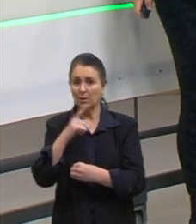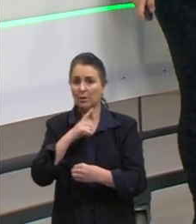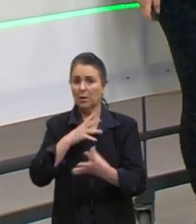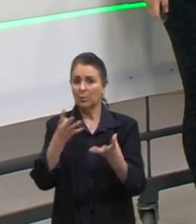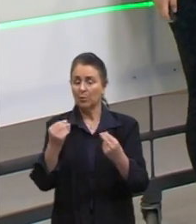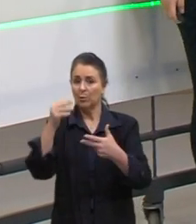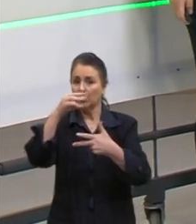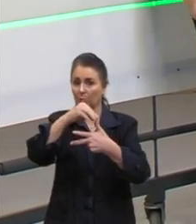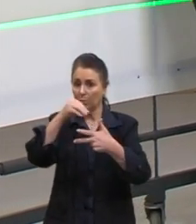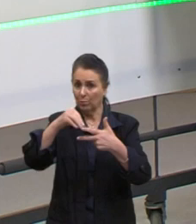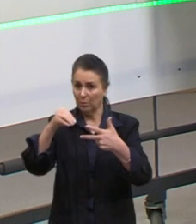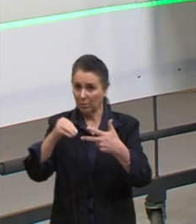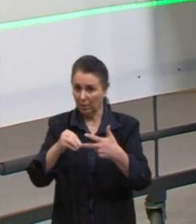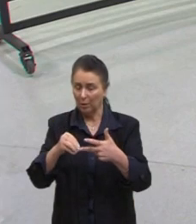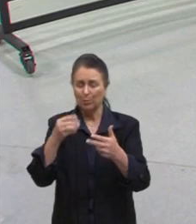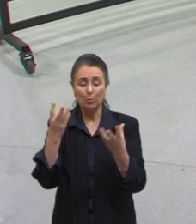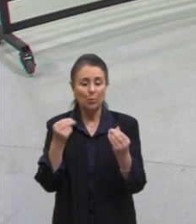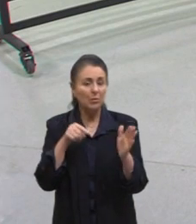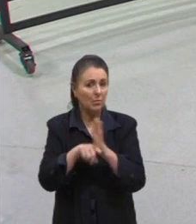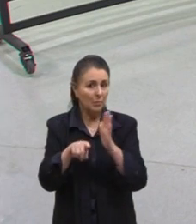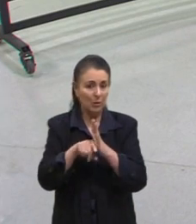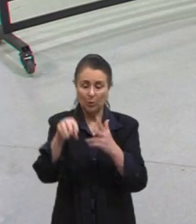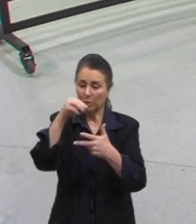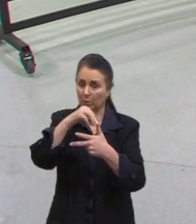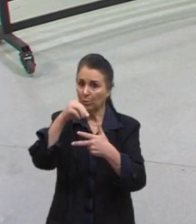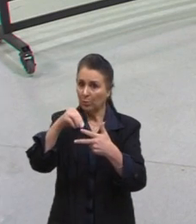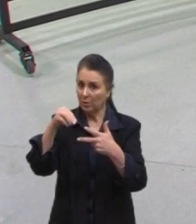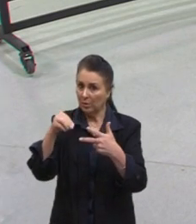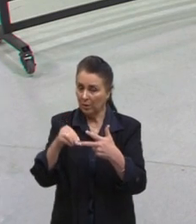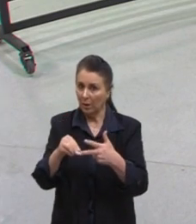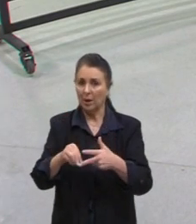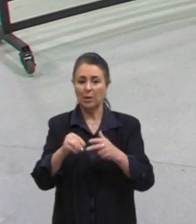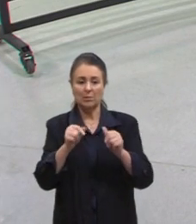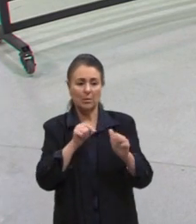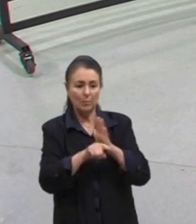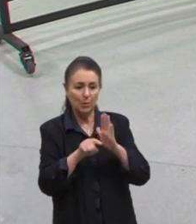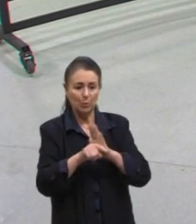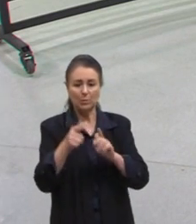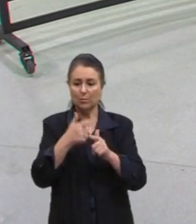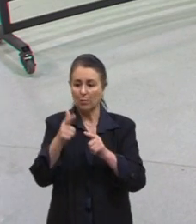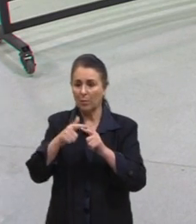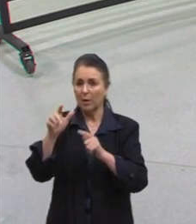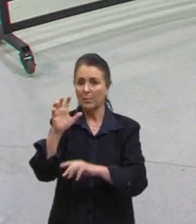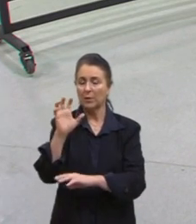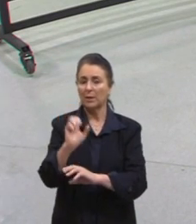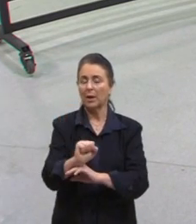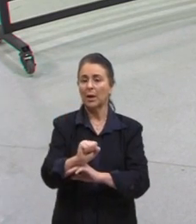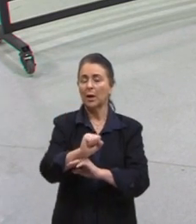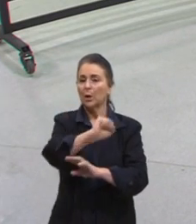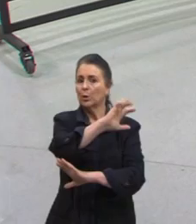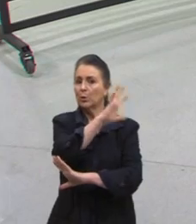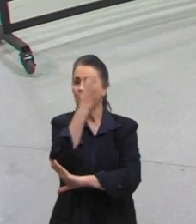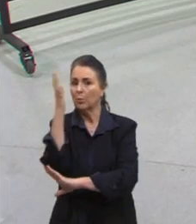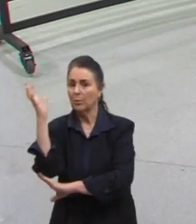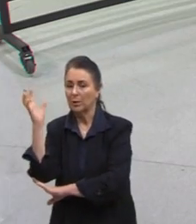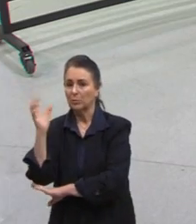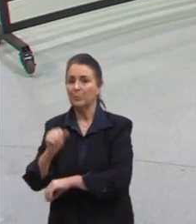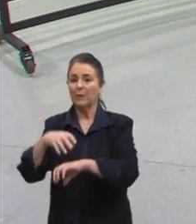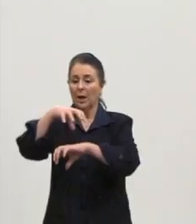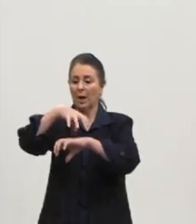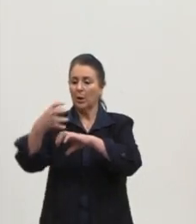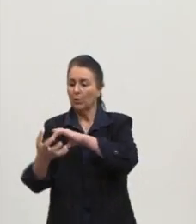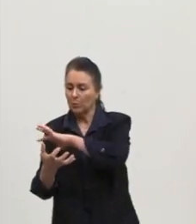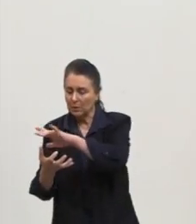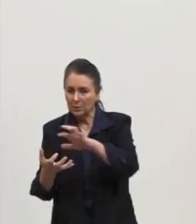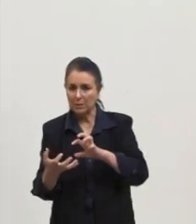tem caído demais essas questões né esses enunciados relacionados aos problemas ambientais a Ecologia em si né